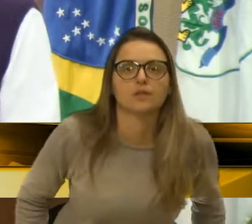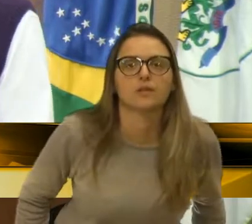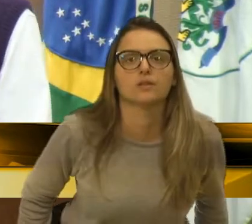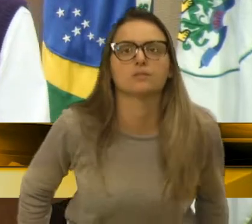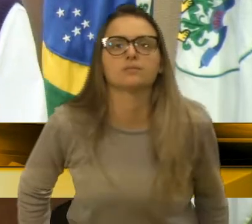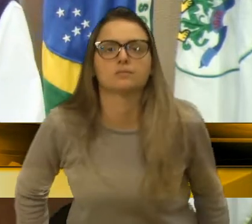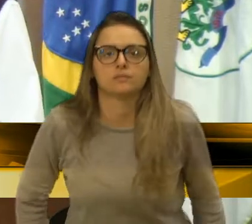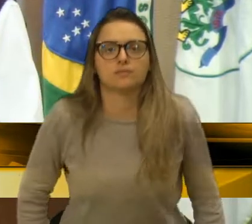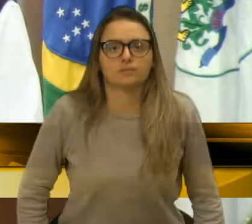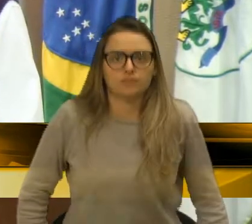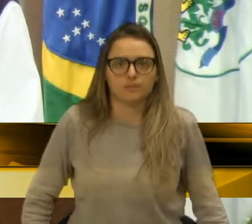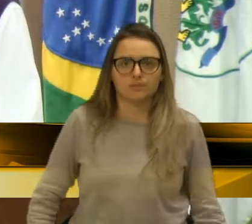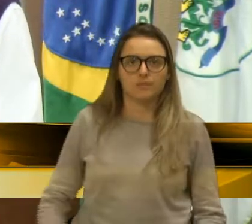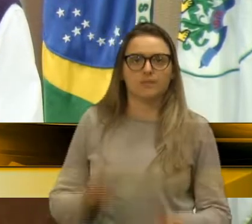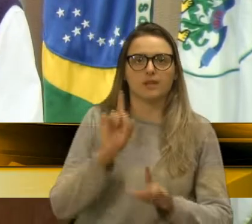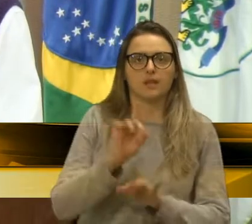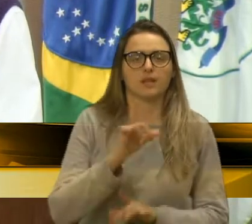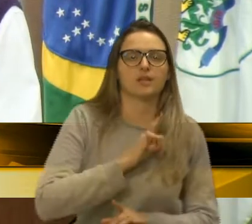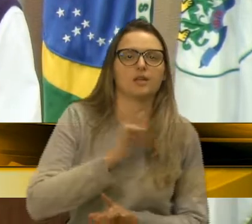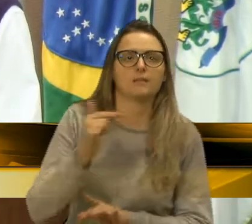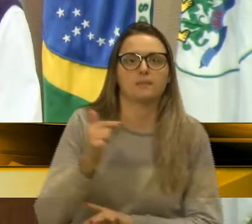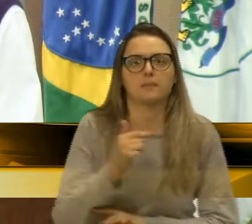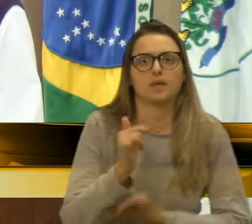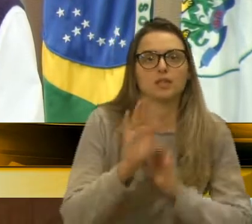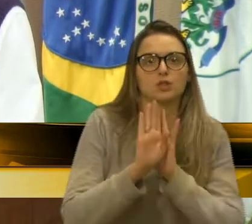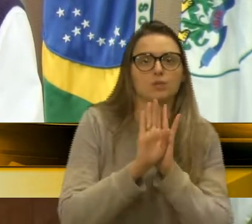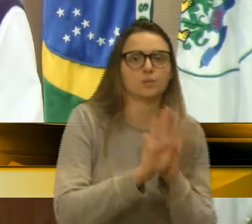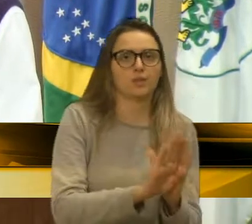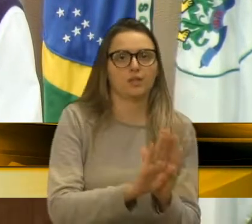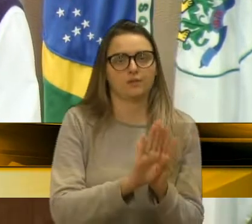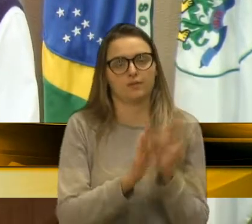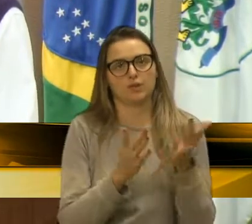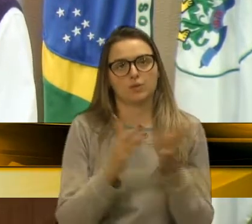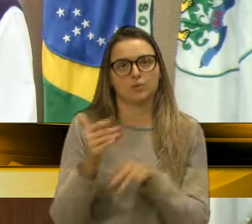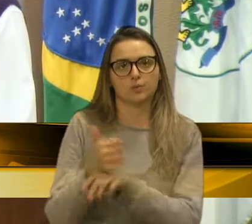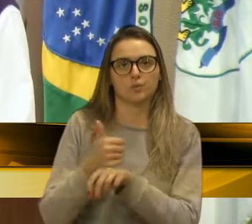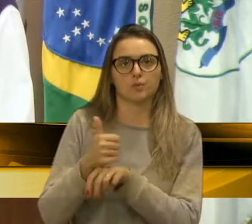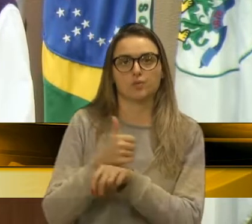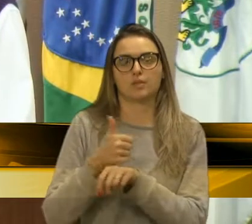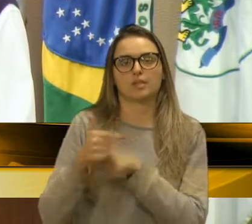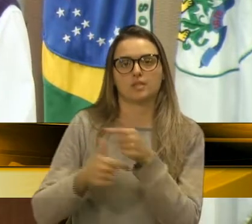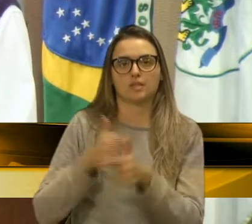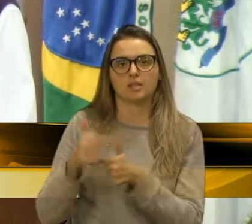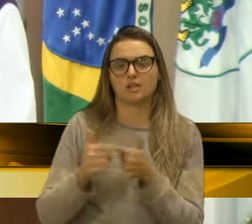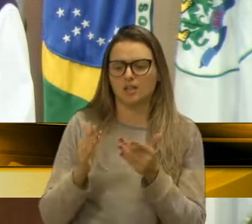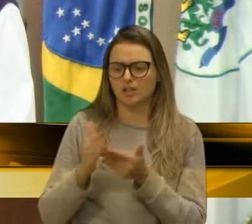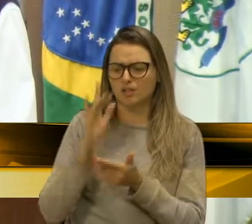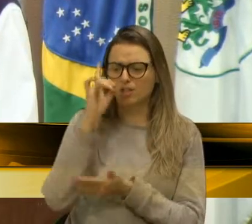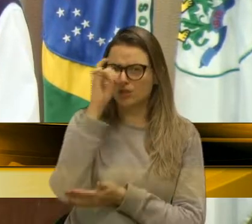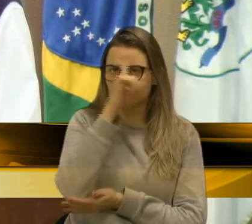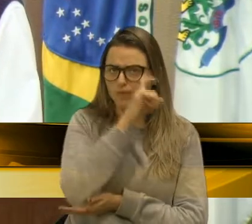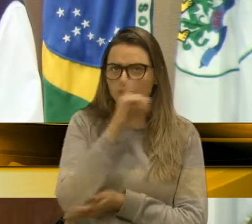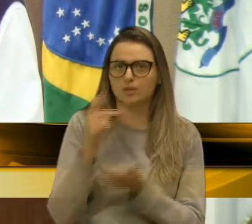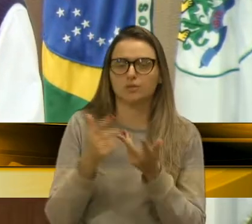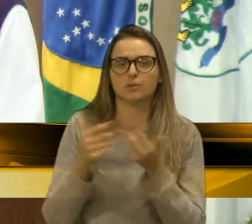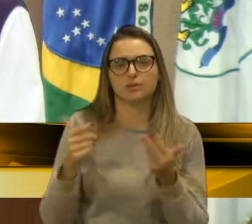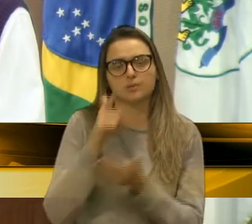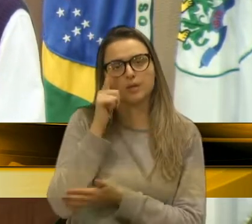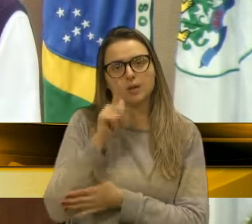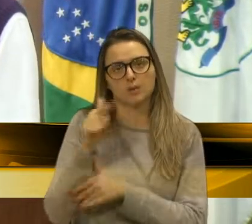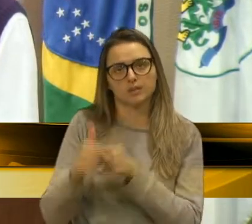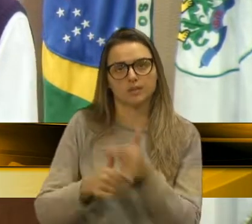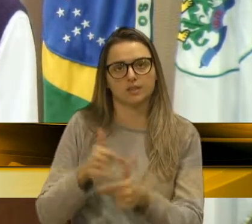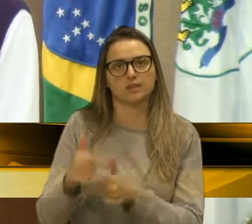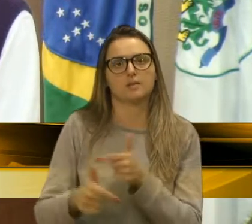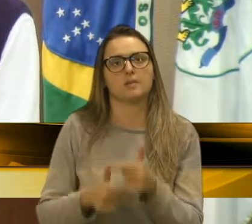seria, então, de cortar ou reduzir o benefício para os agentes, que já enfrentam sérias dificuldades para o exercício de